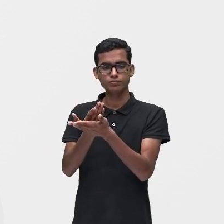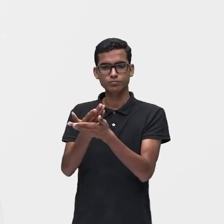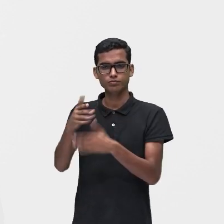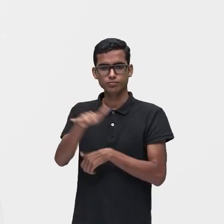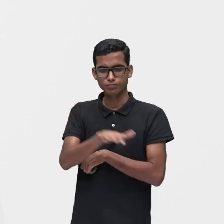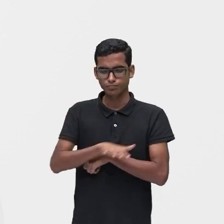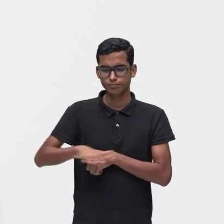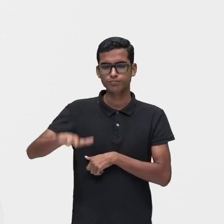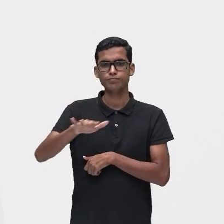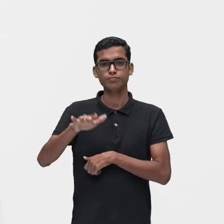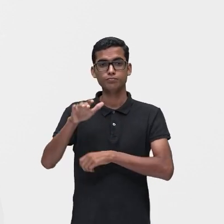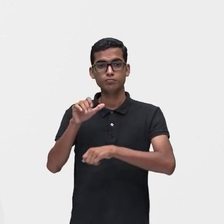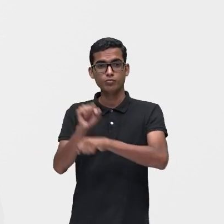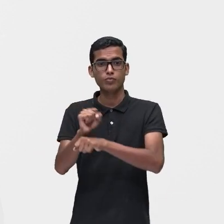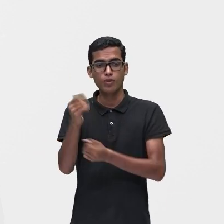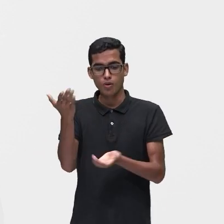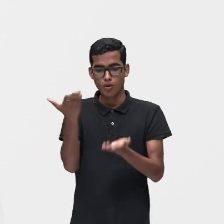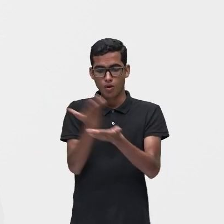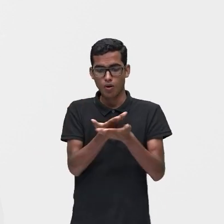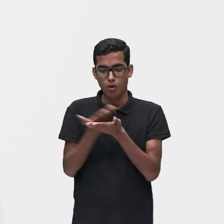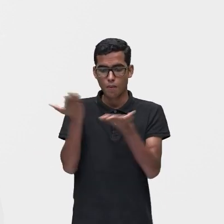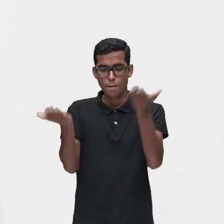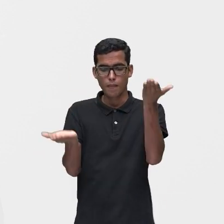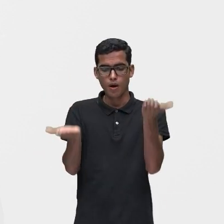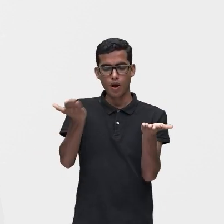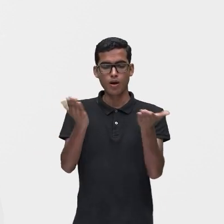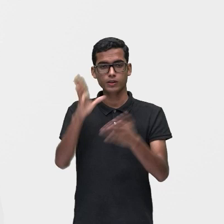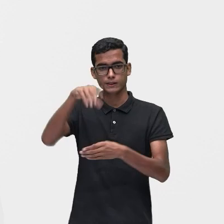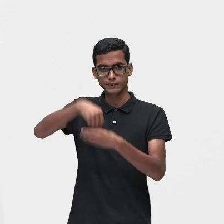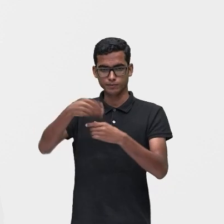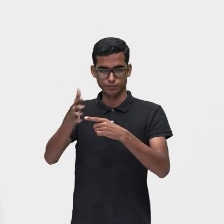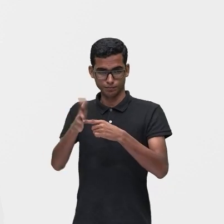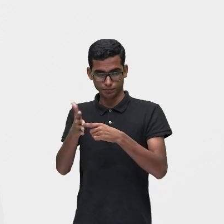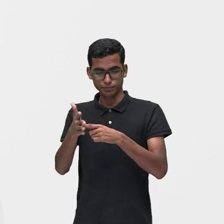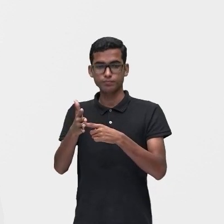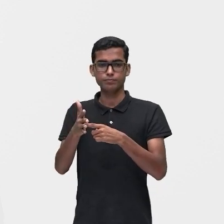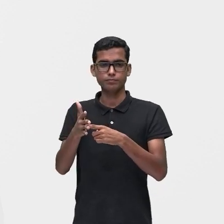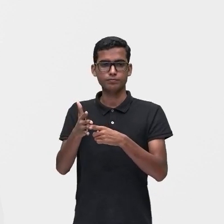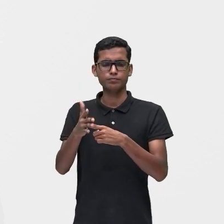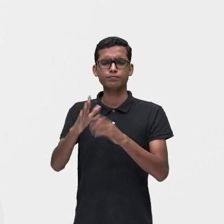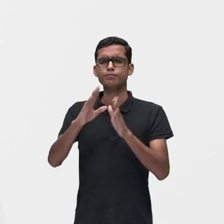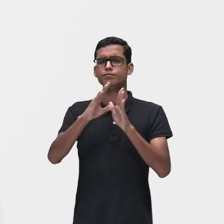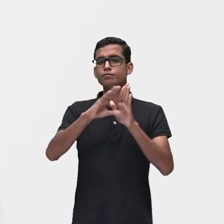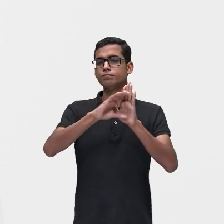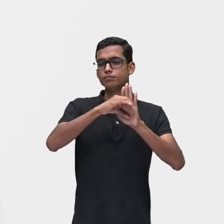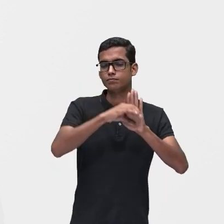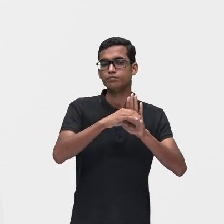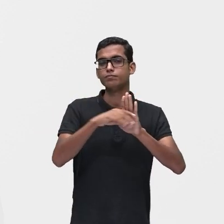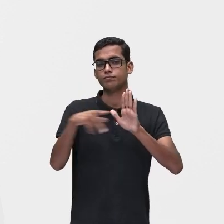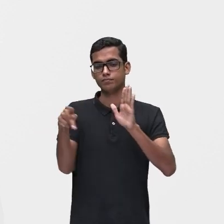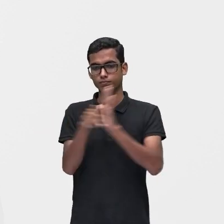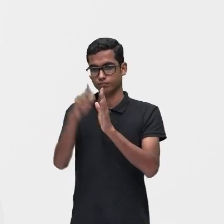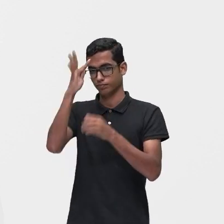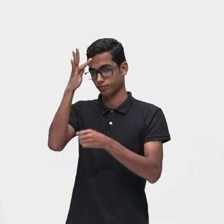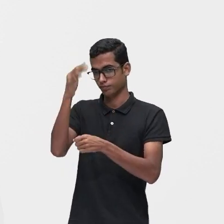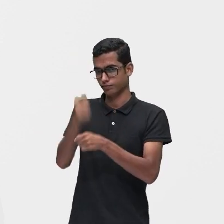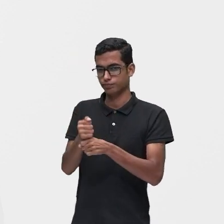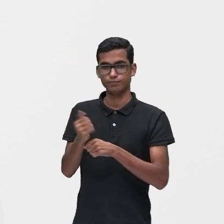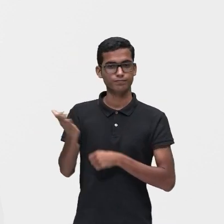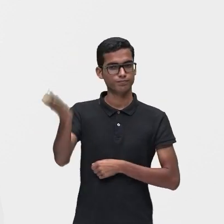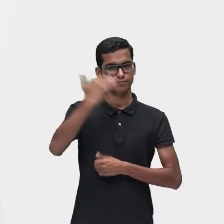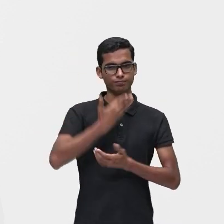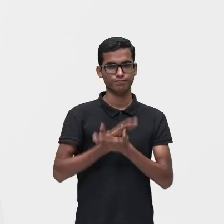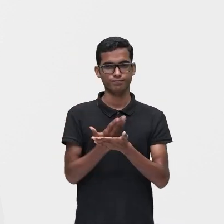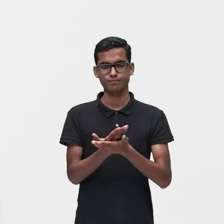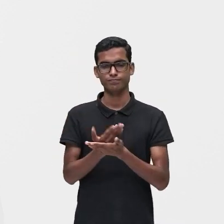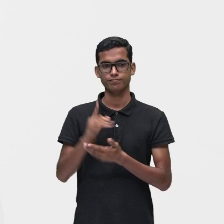da estática na mecânica, que são conceitos de física. Vamos continuar na